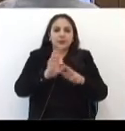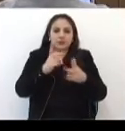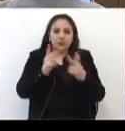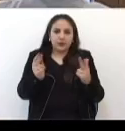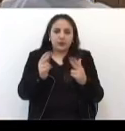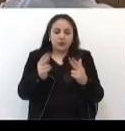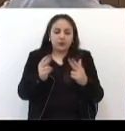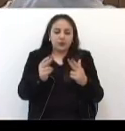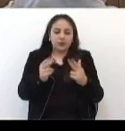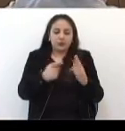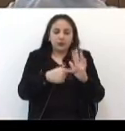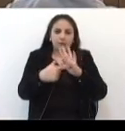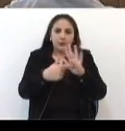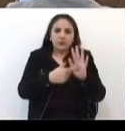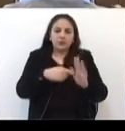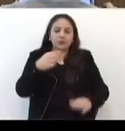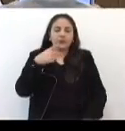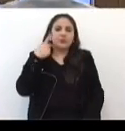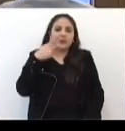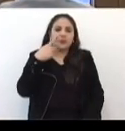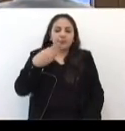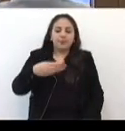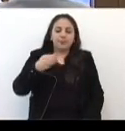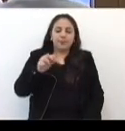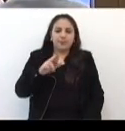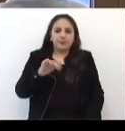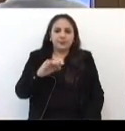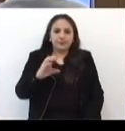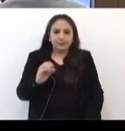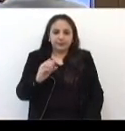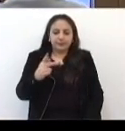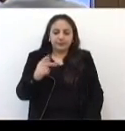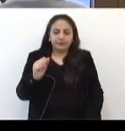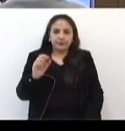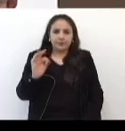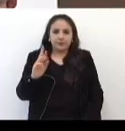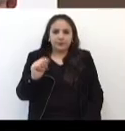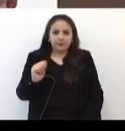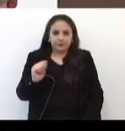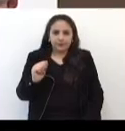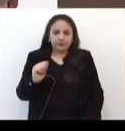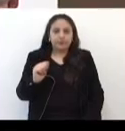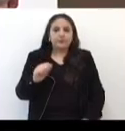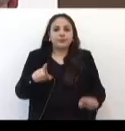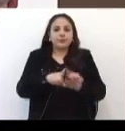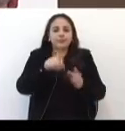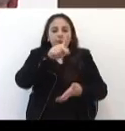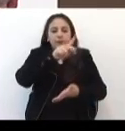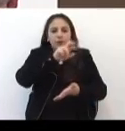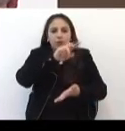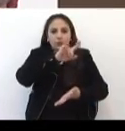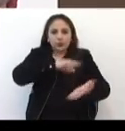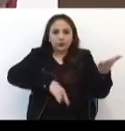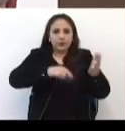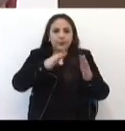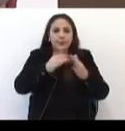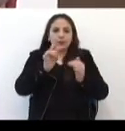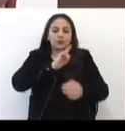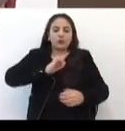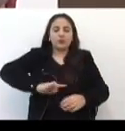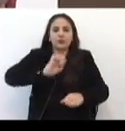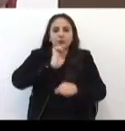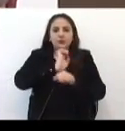foi apresentada pelo vereador Márcio Patucci através da mesa diretora. O documento pede que o governo do